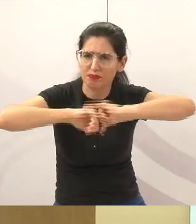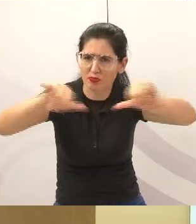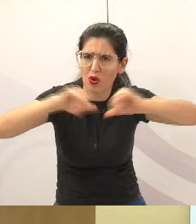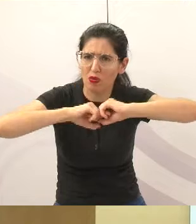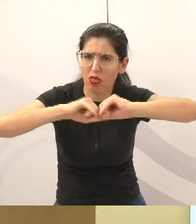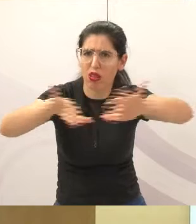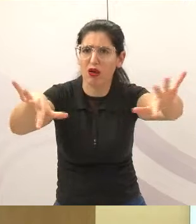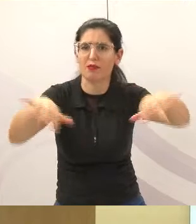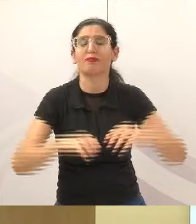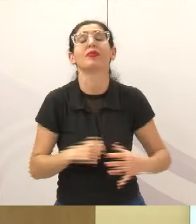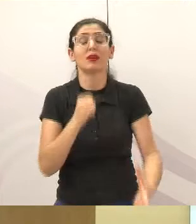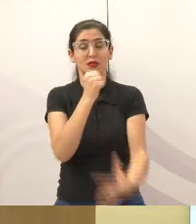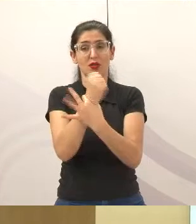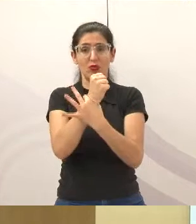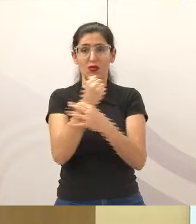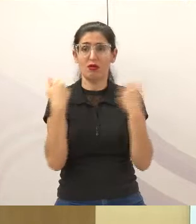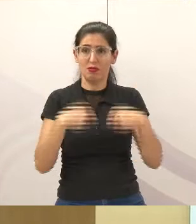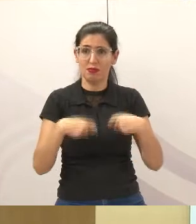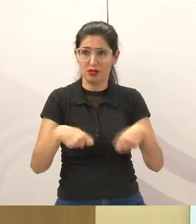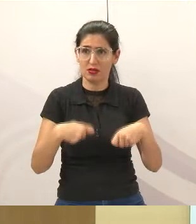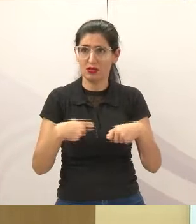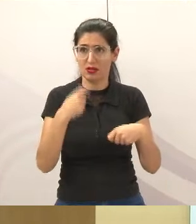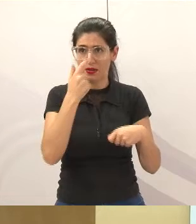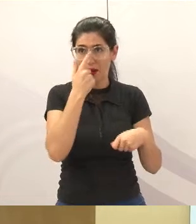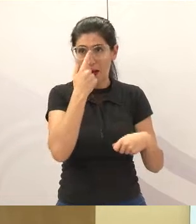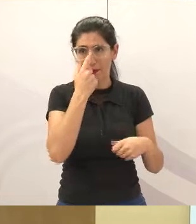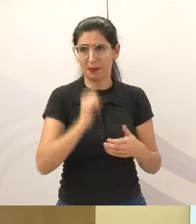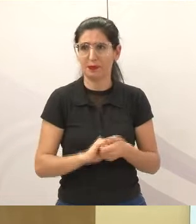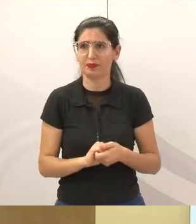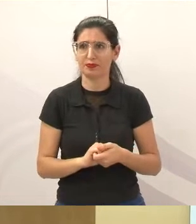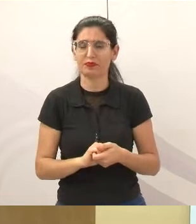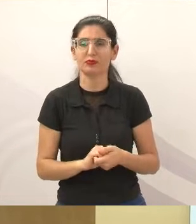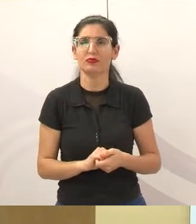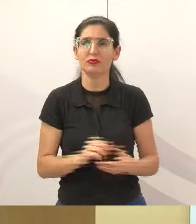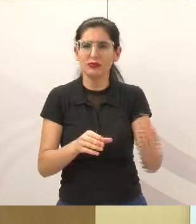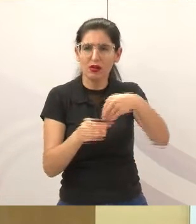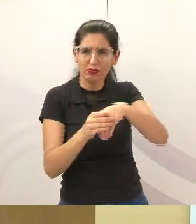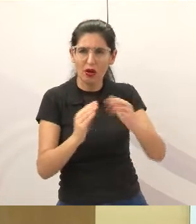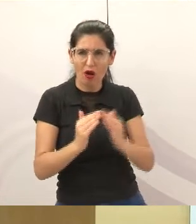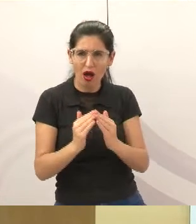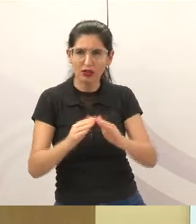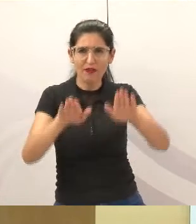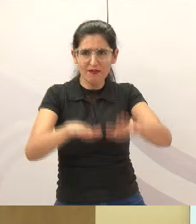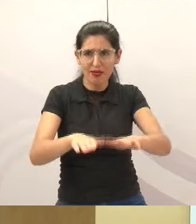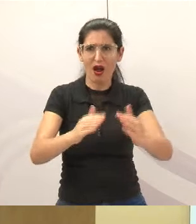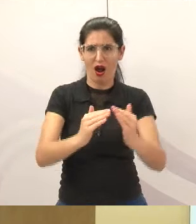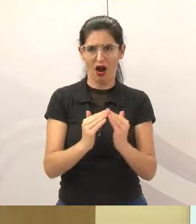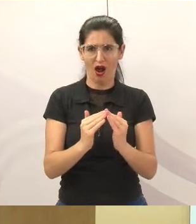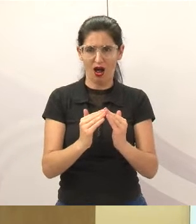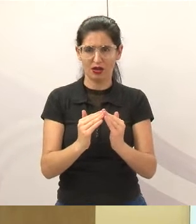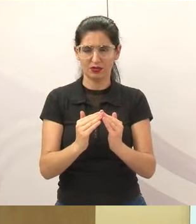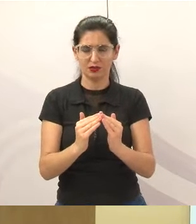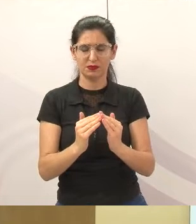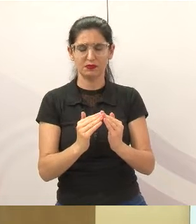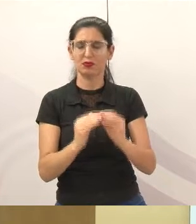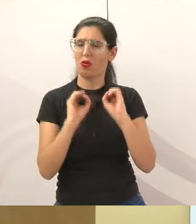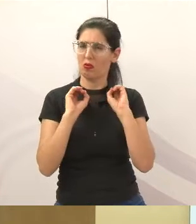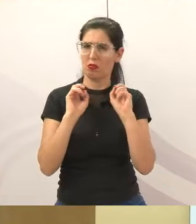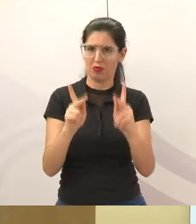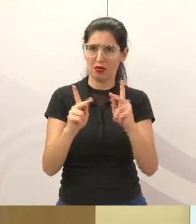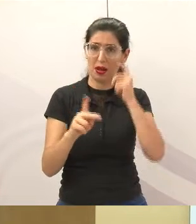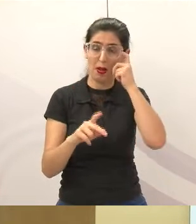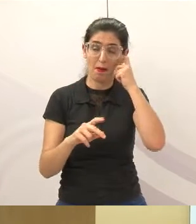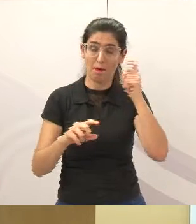mais seguras para o momento de flexibilização do isolamento social, que está por vir.